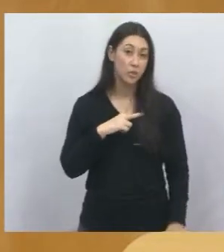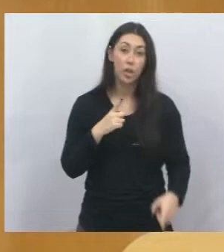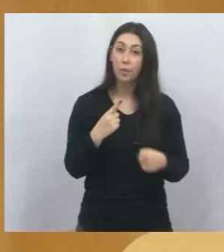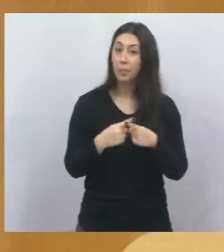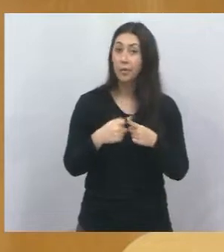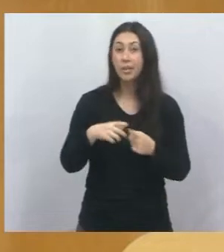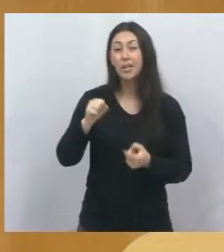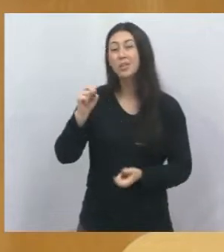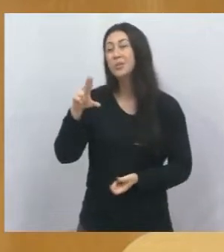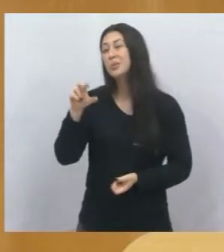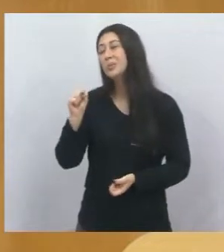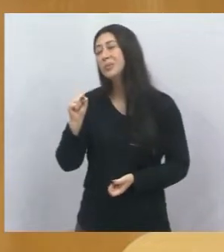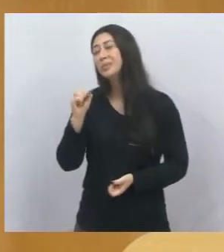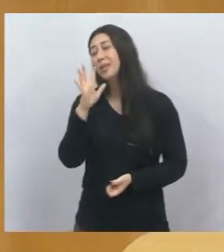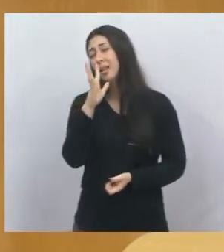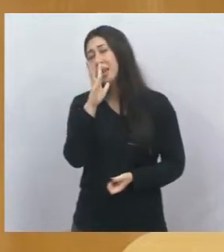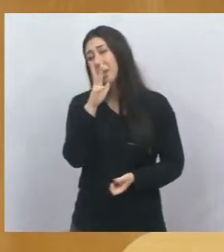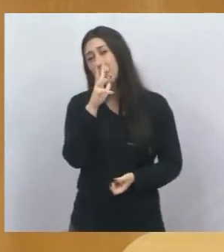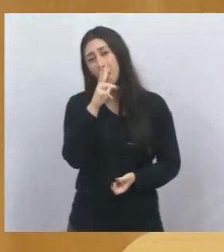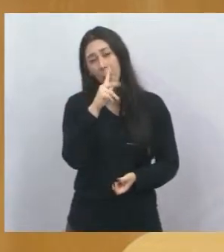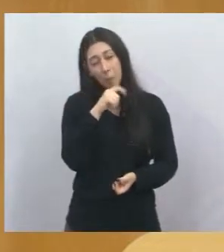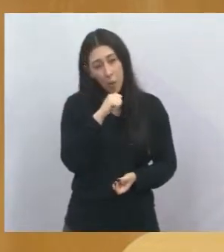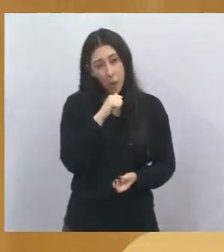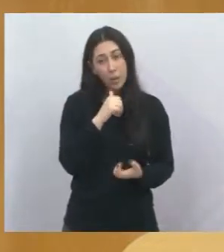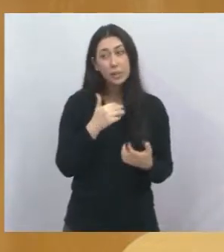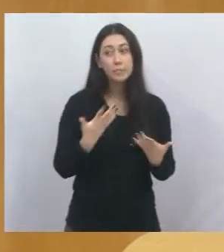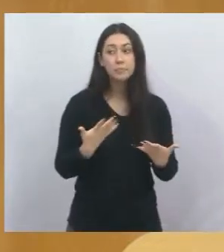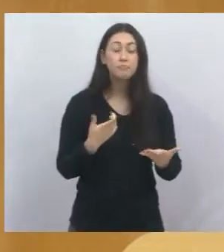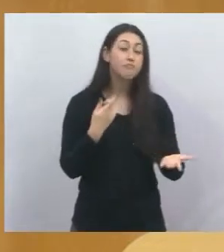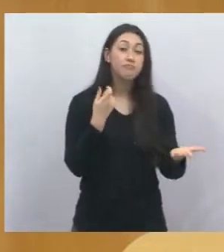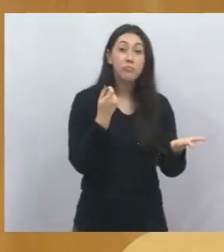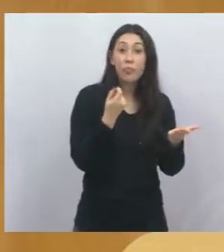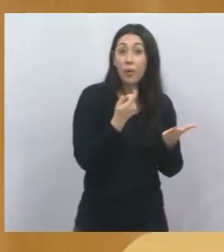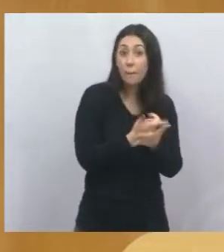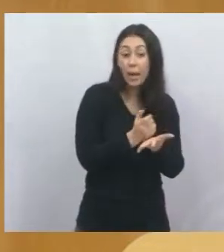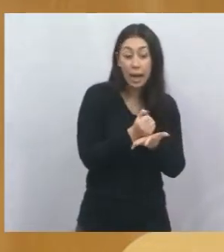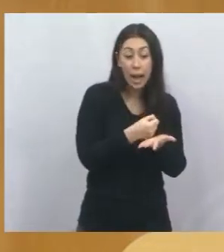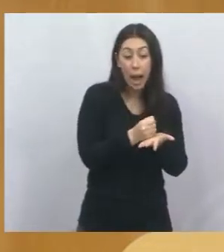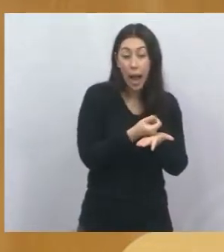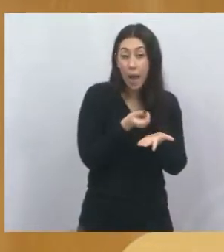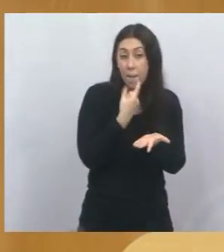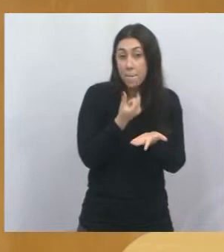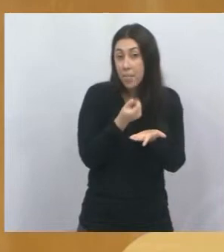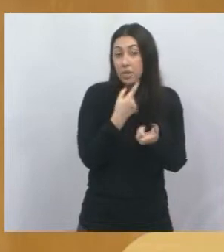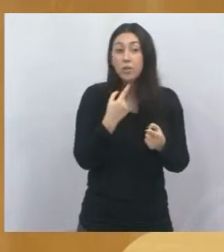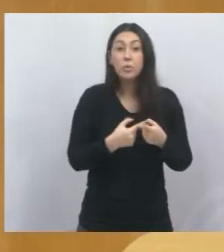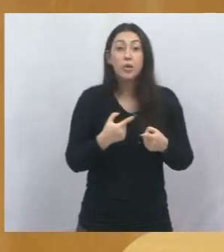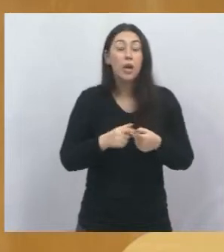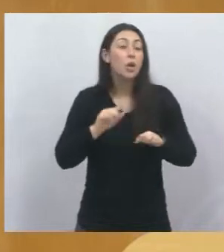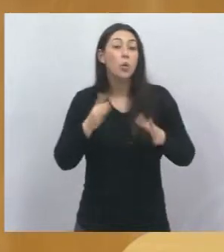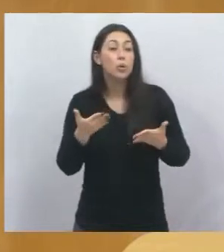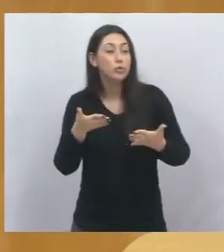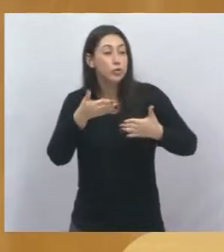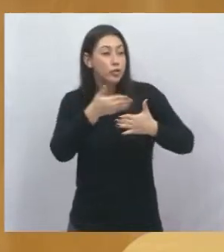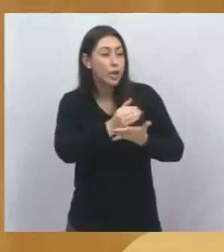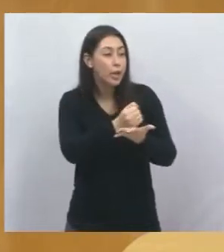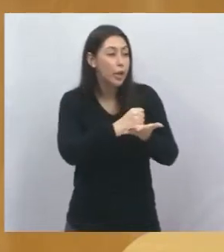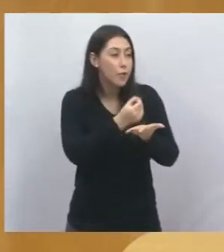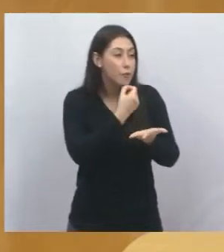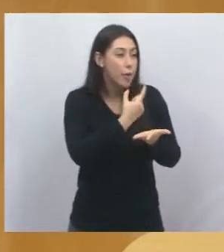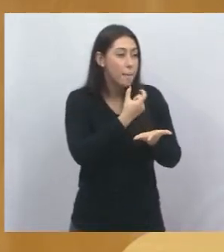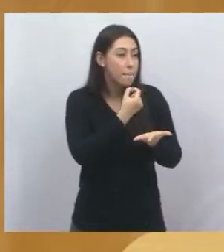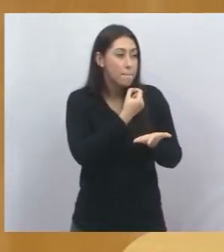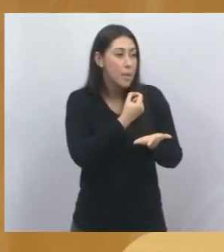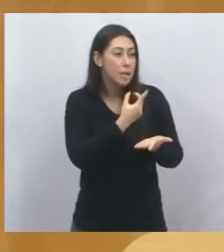de saúde está demorando 1 ano, 2 anos em alguns casos, para pagar o remédio, porque quando ele vai na farmácia pública,